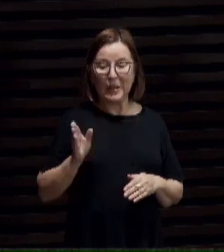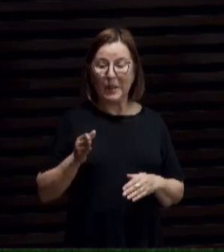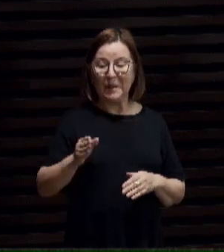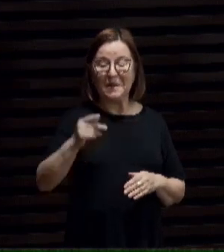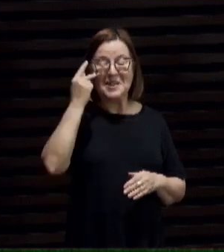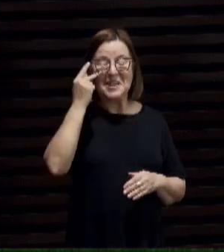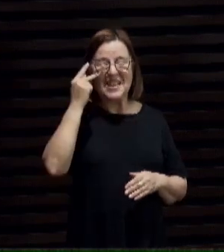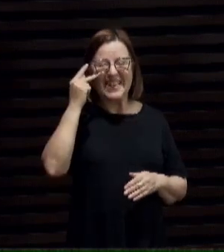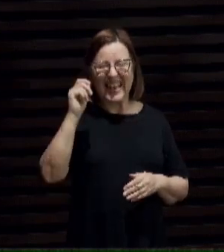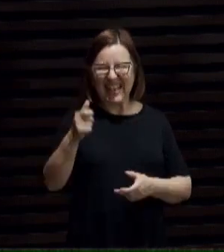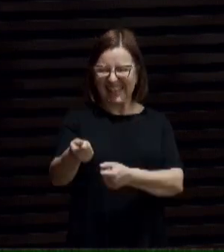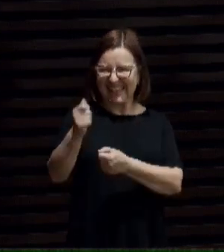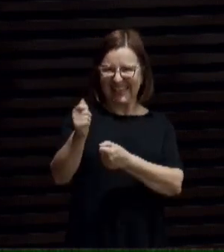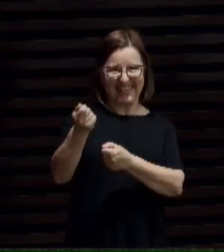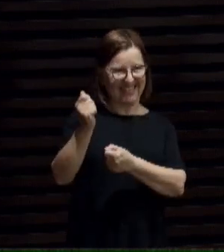pescar.